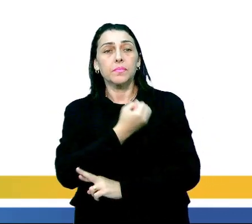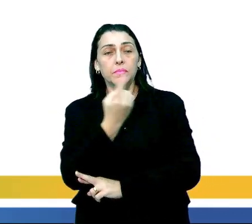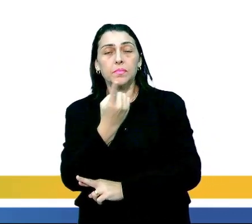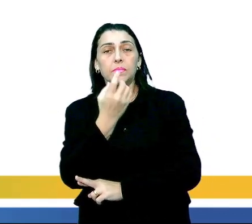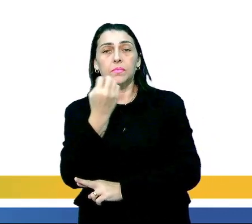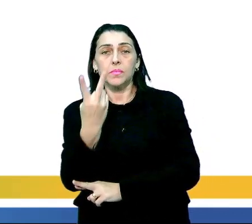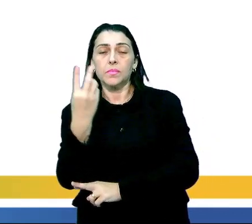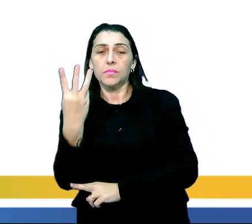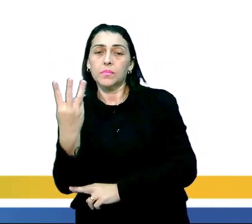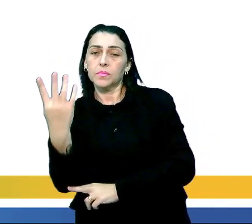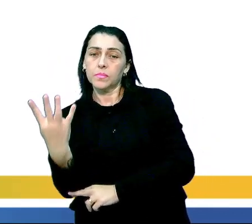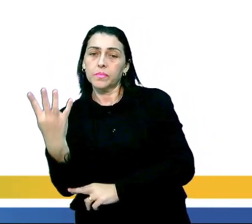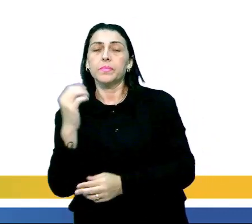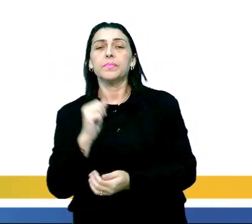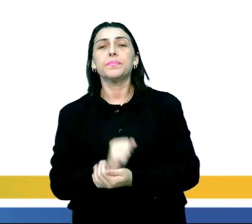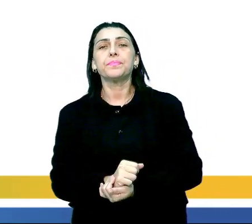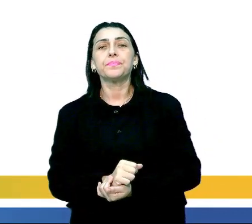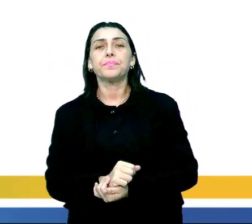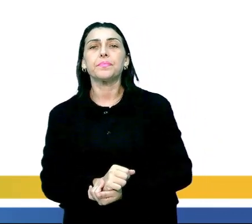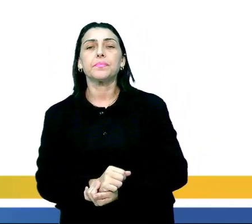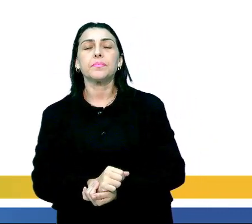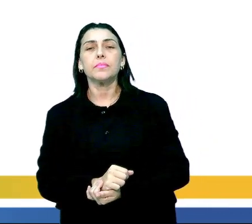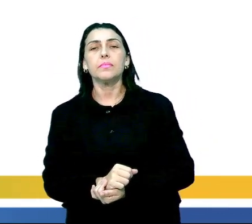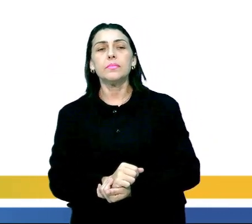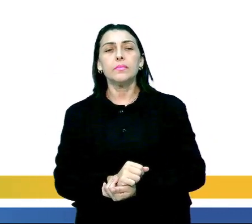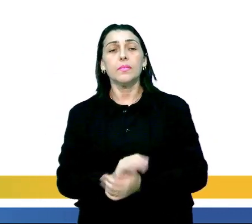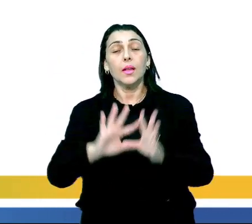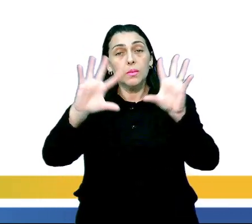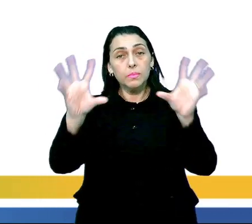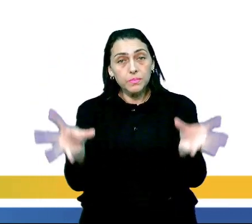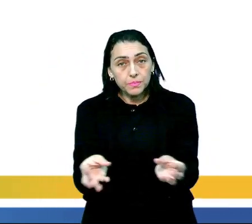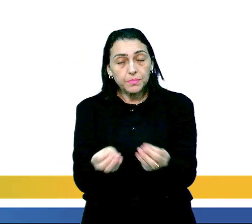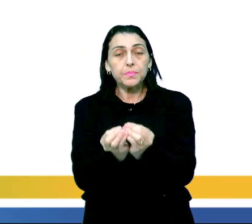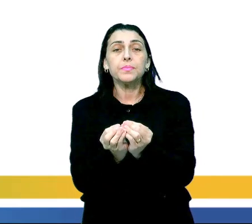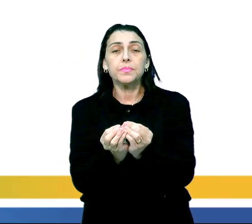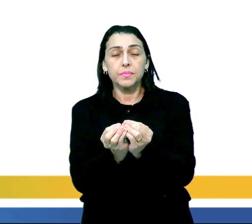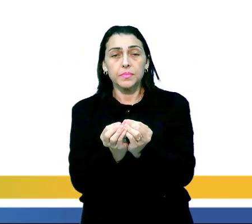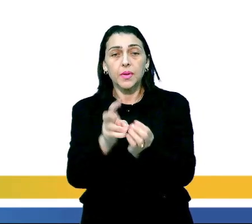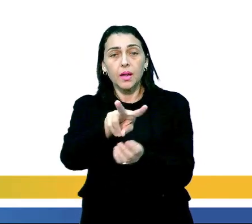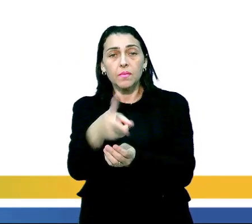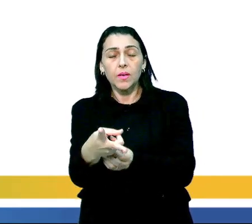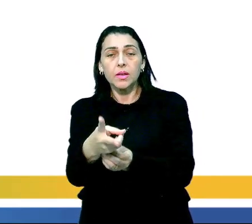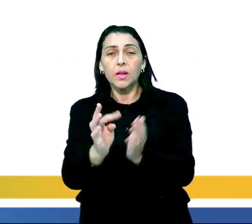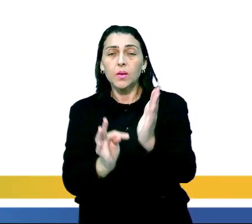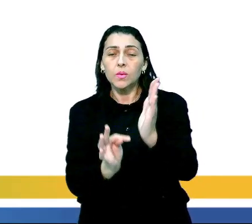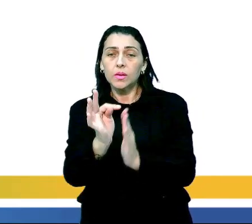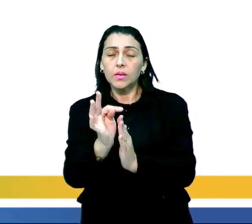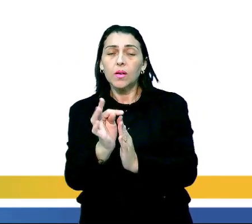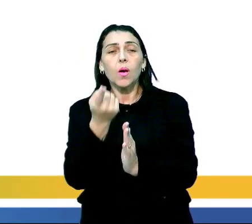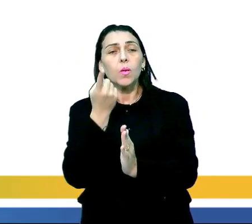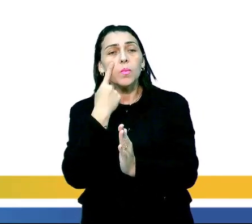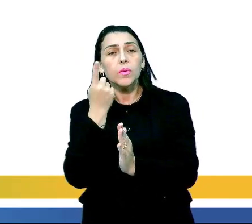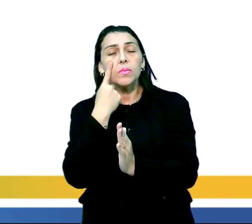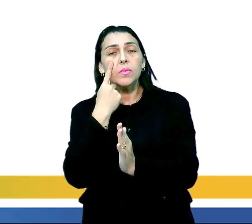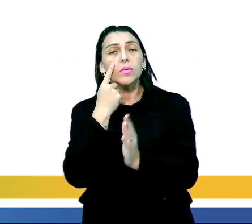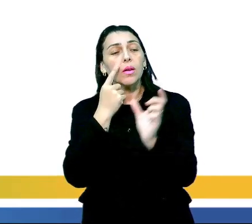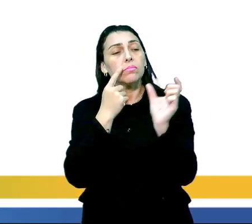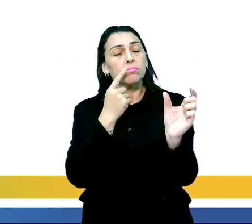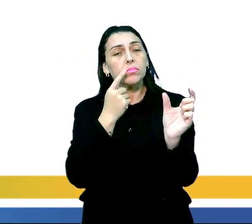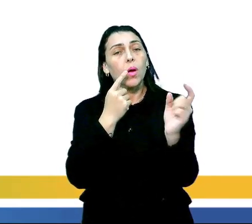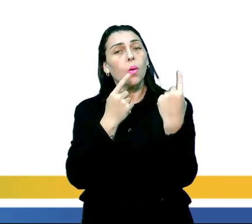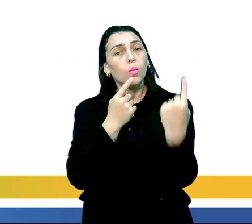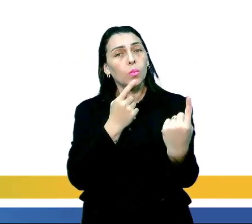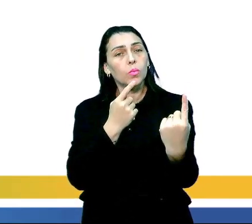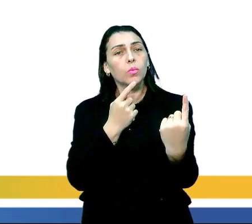1, 2, 3 e 4. Então, para resumir a inversão térmica, vamos lá então aos pontos.